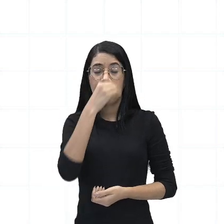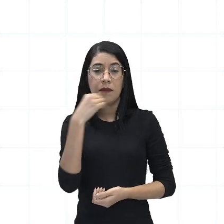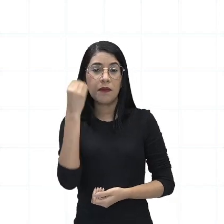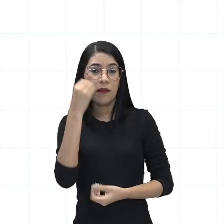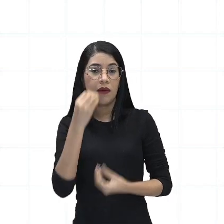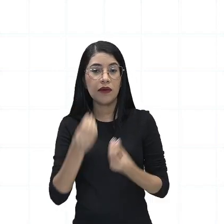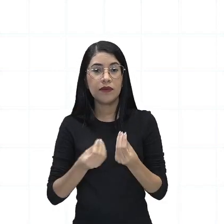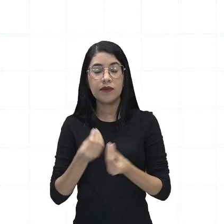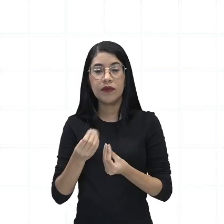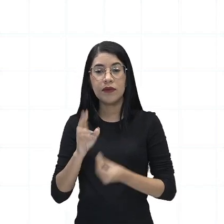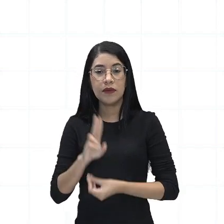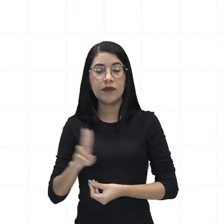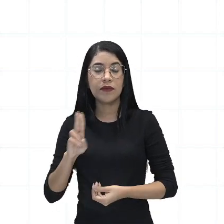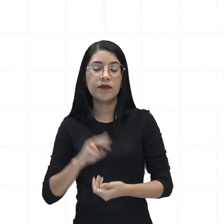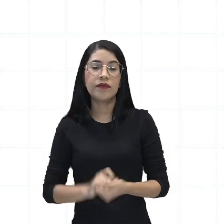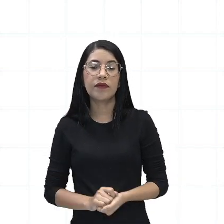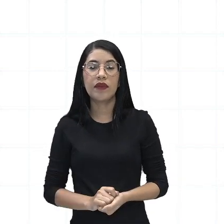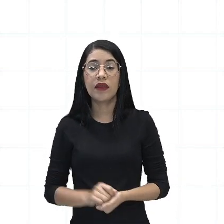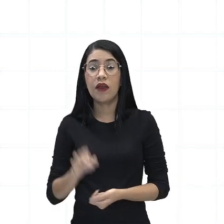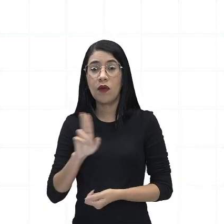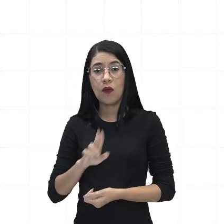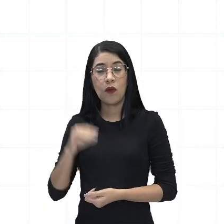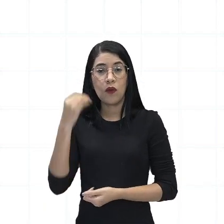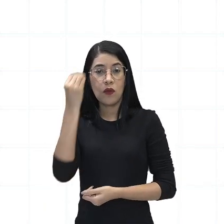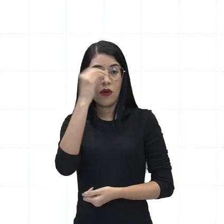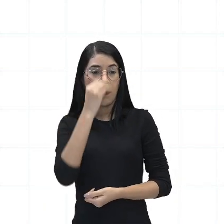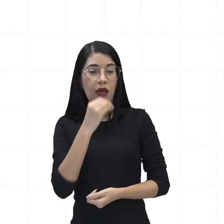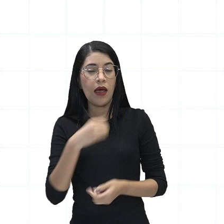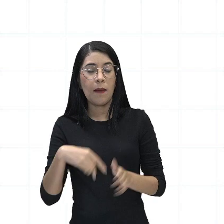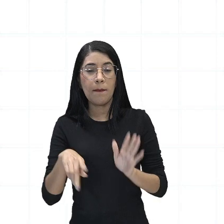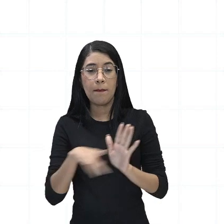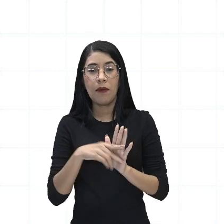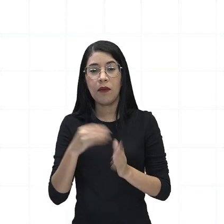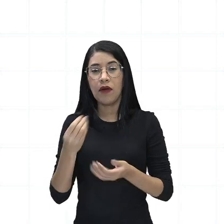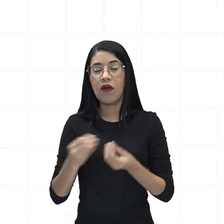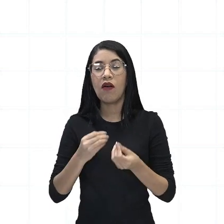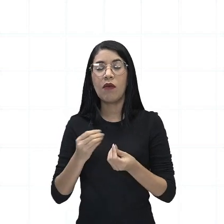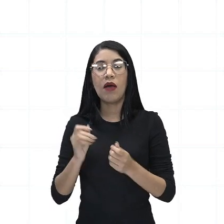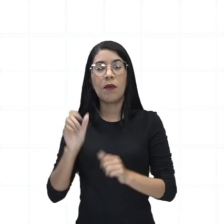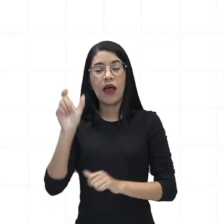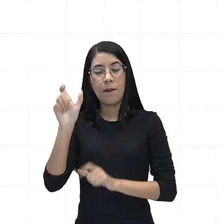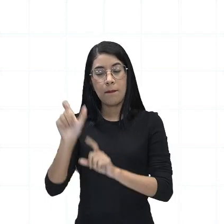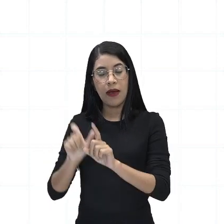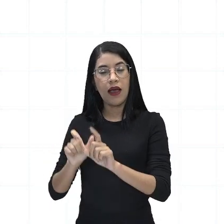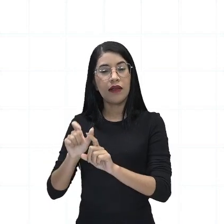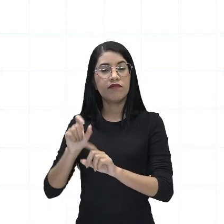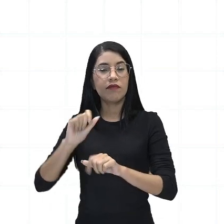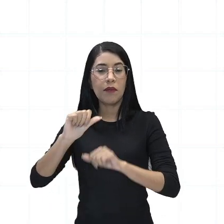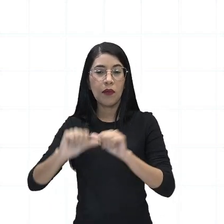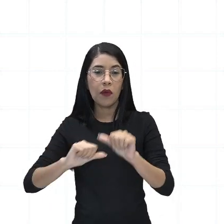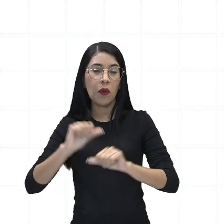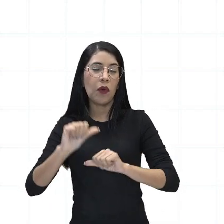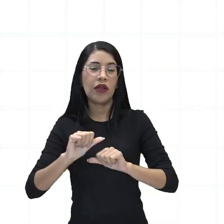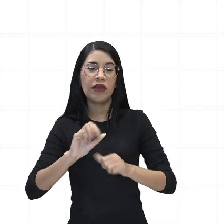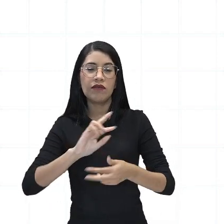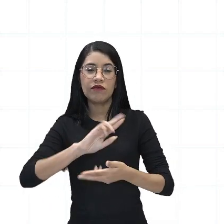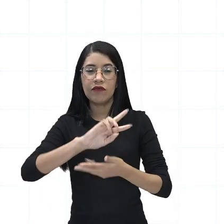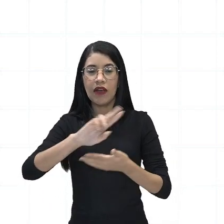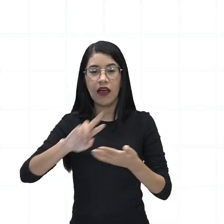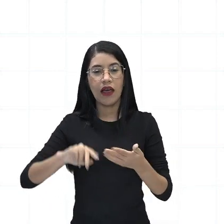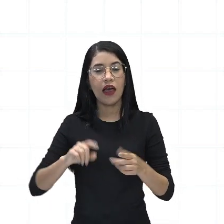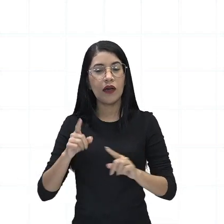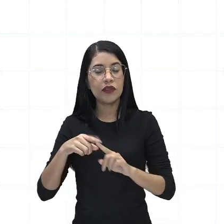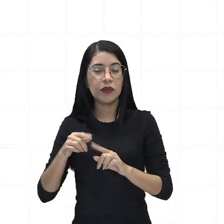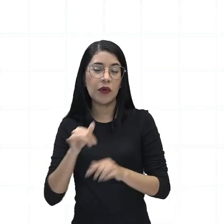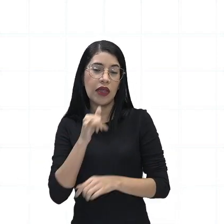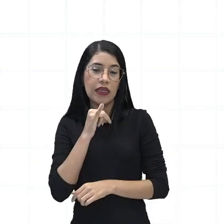maquiagem, aplicação de maquiagem especializada para transformar os atores em criaturas fantásticas,